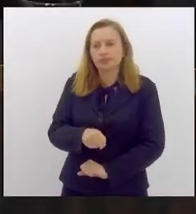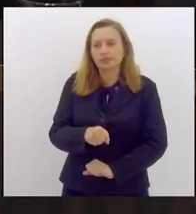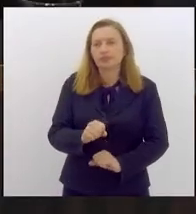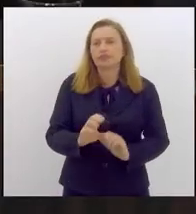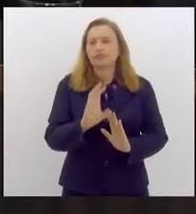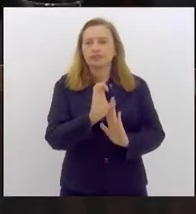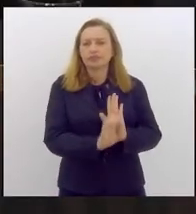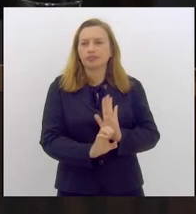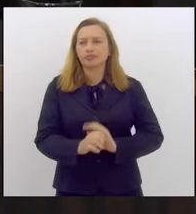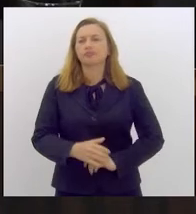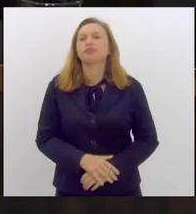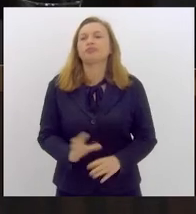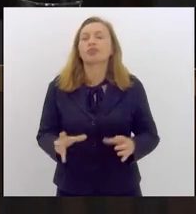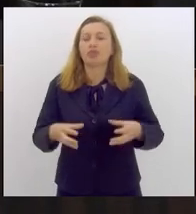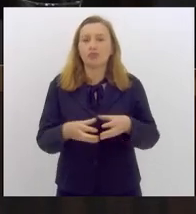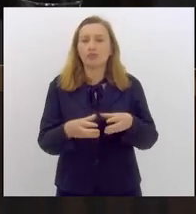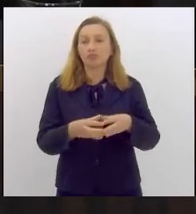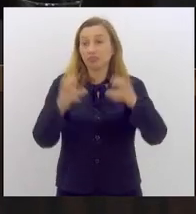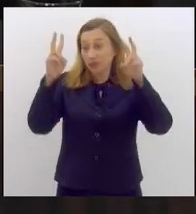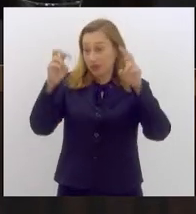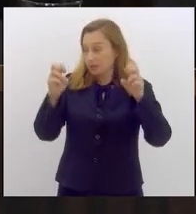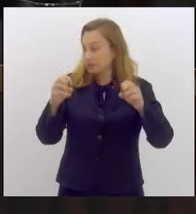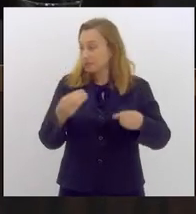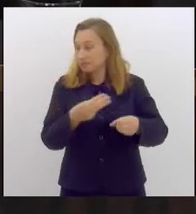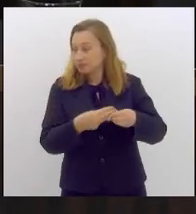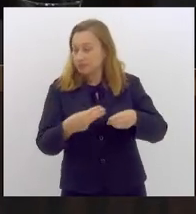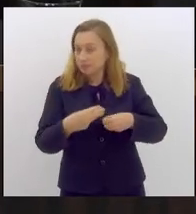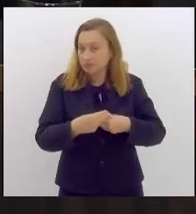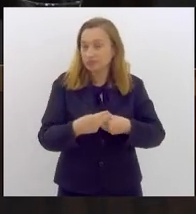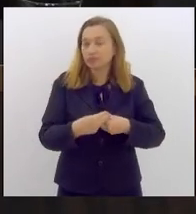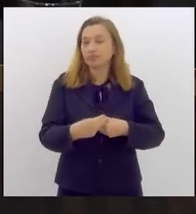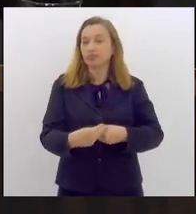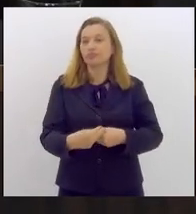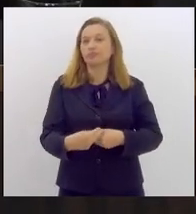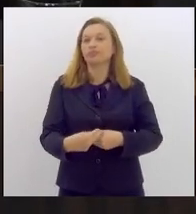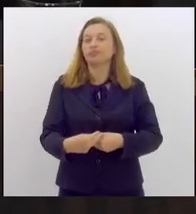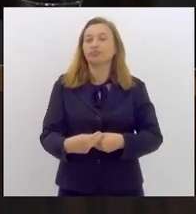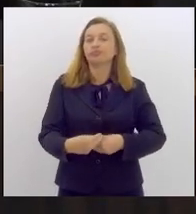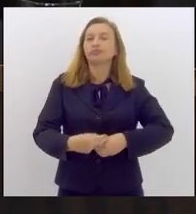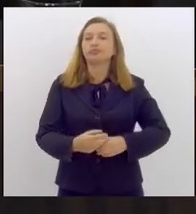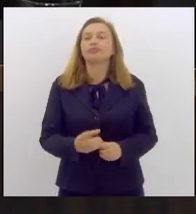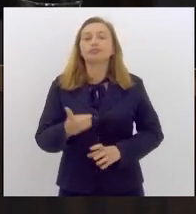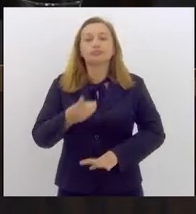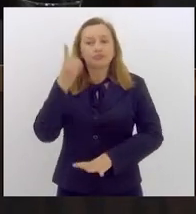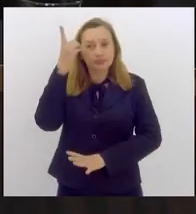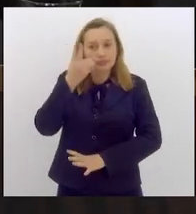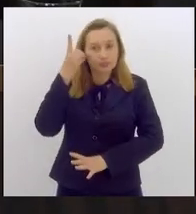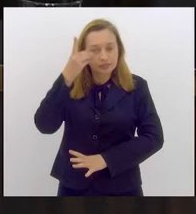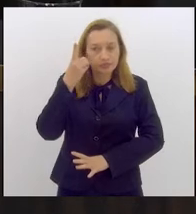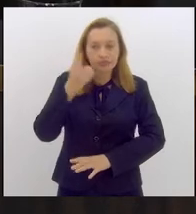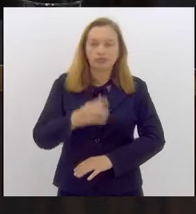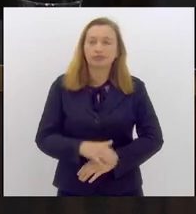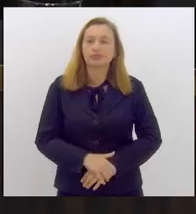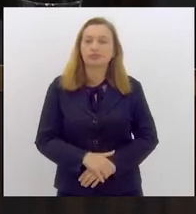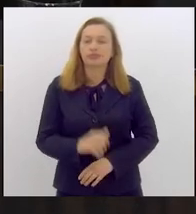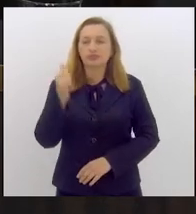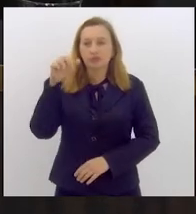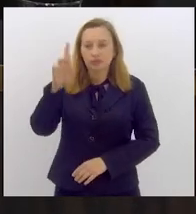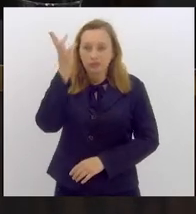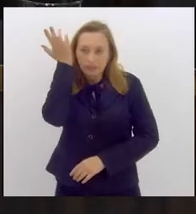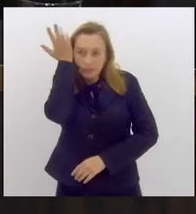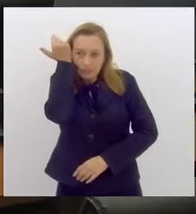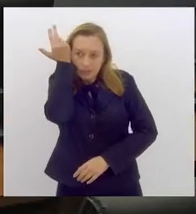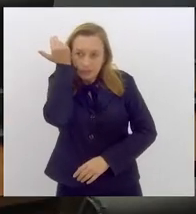emenda. Pela Comissão de Assuntos Municipais, designo o deputado Eliomar